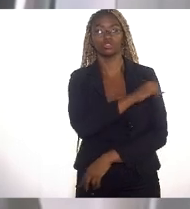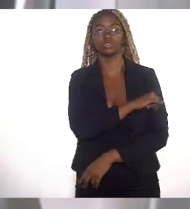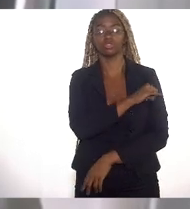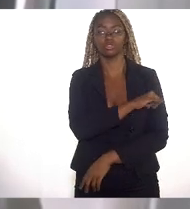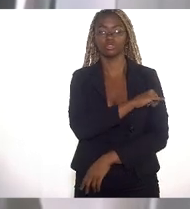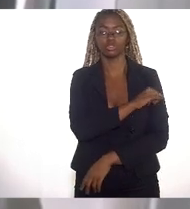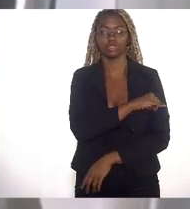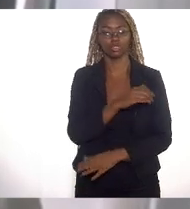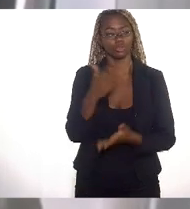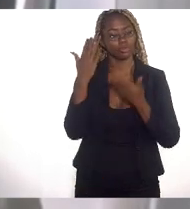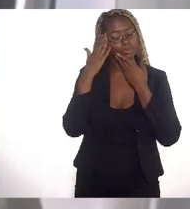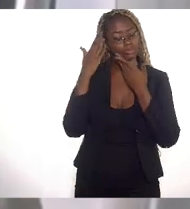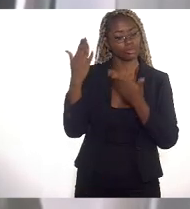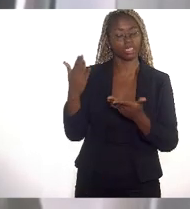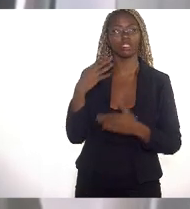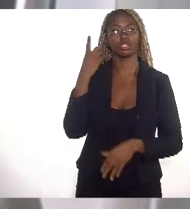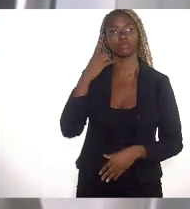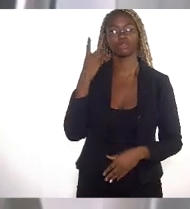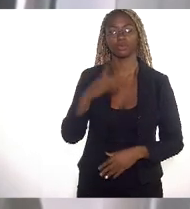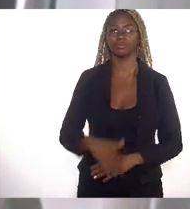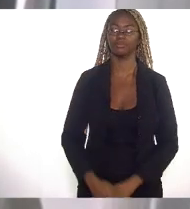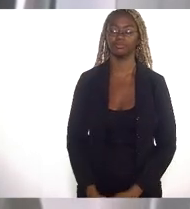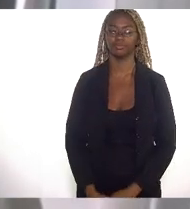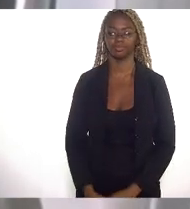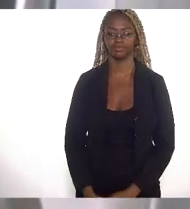do Rio de Janeiro. Muito obrigado, deputada Mata Rocha.